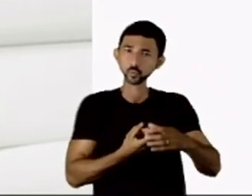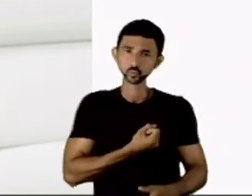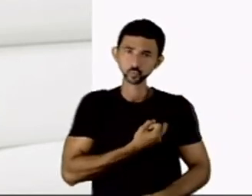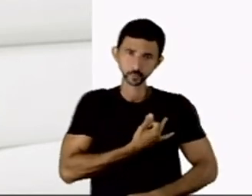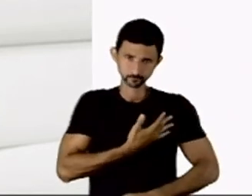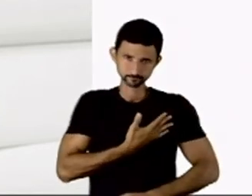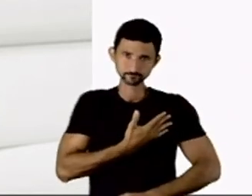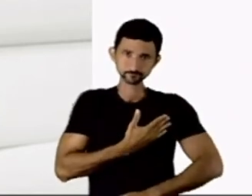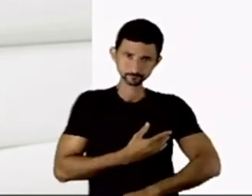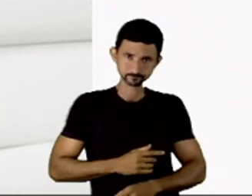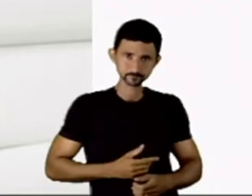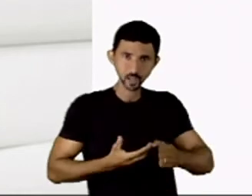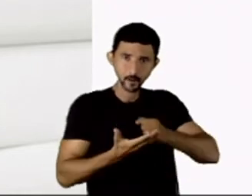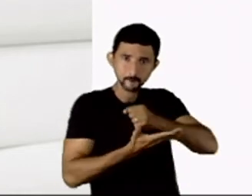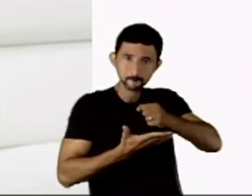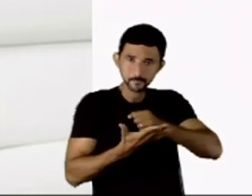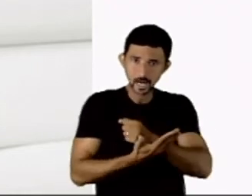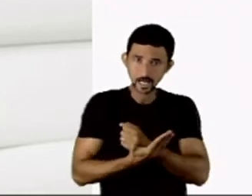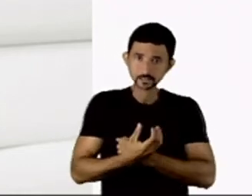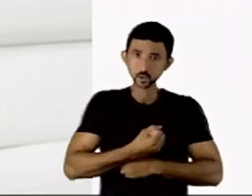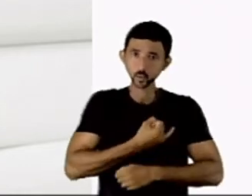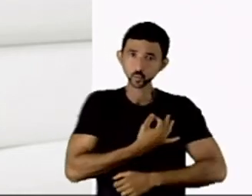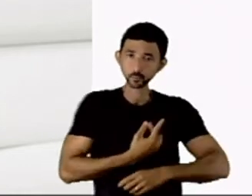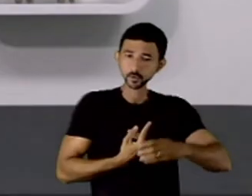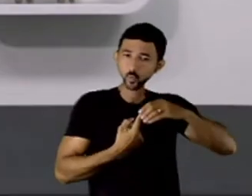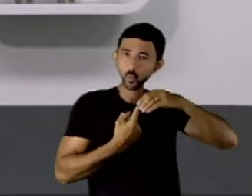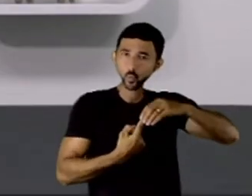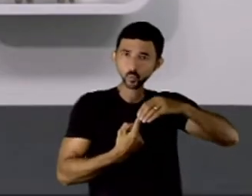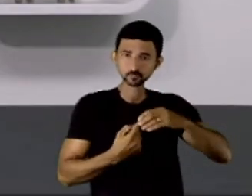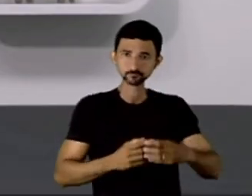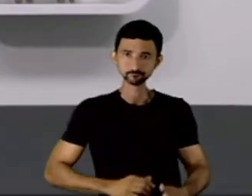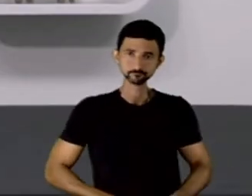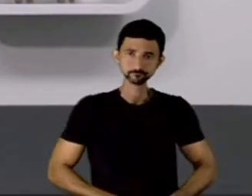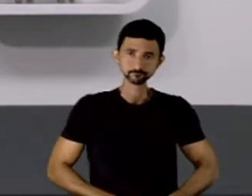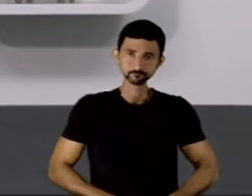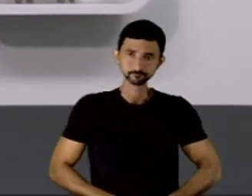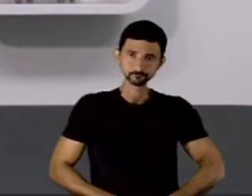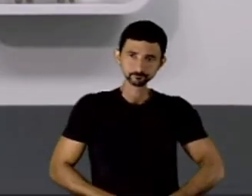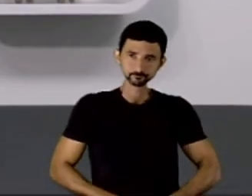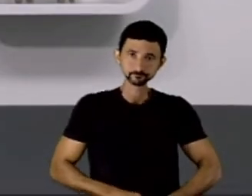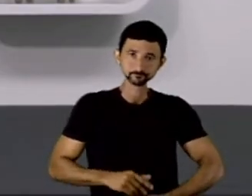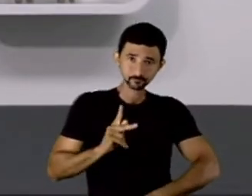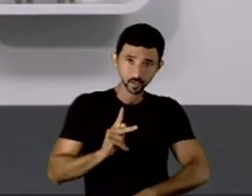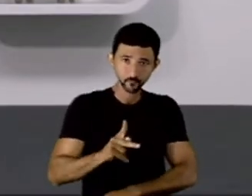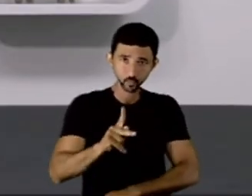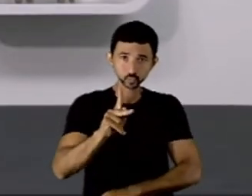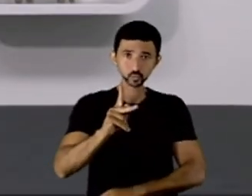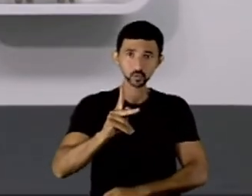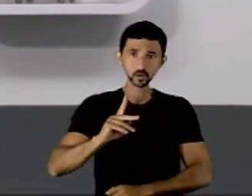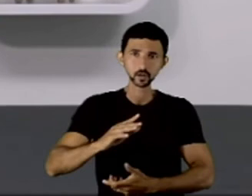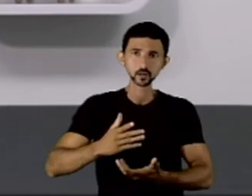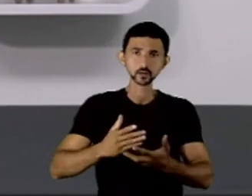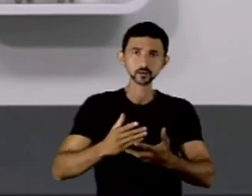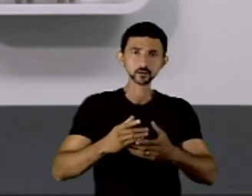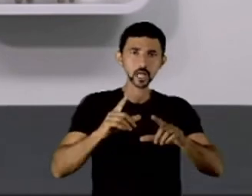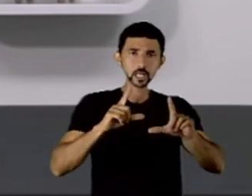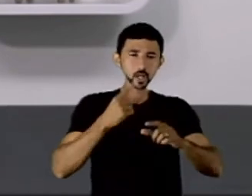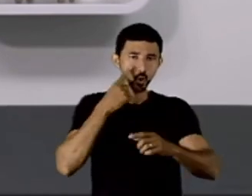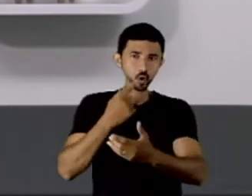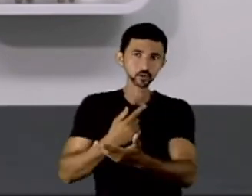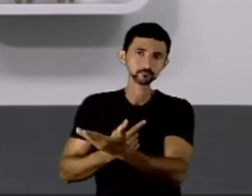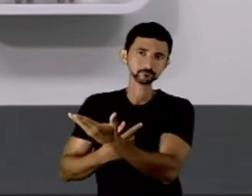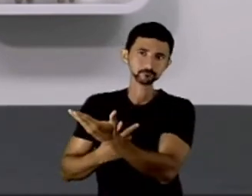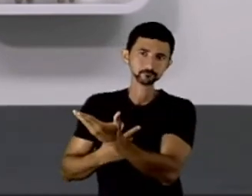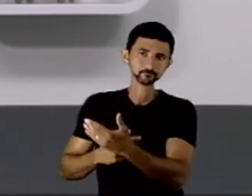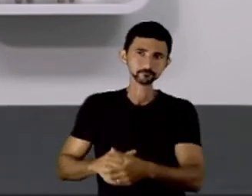Ou seja, tem como base apenas um número, tá? Eu vou continuar, tá? Aqui na tela com